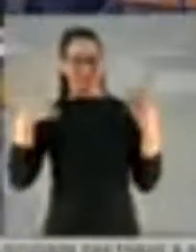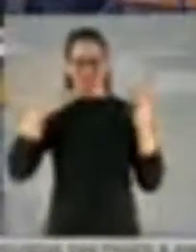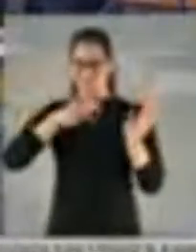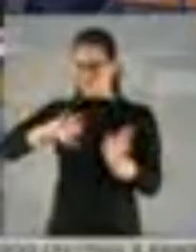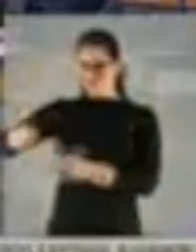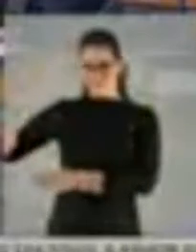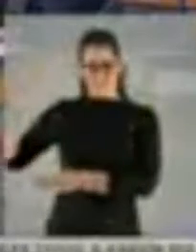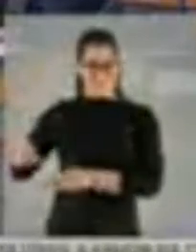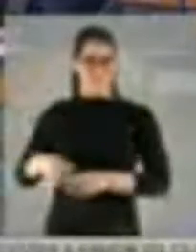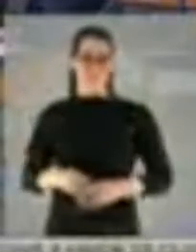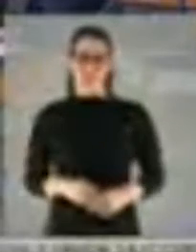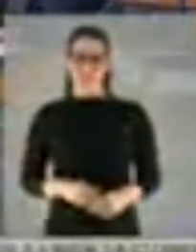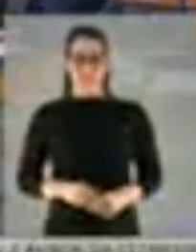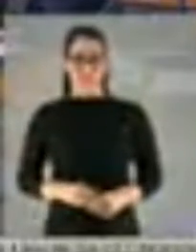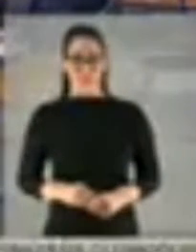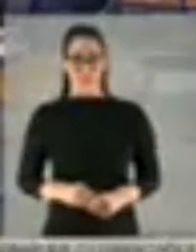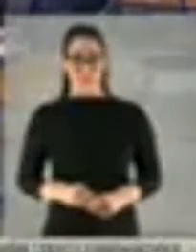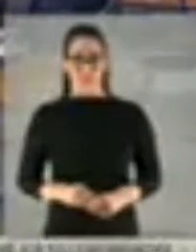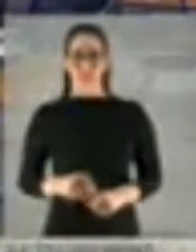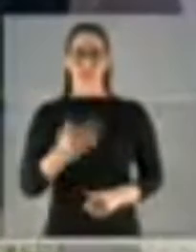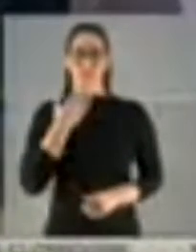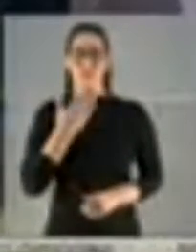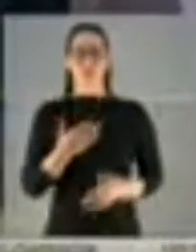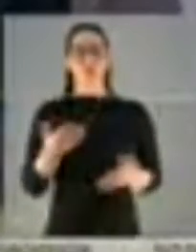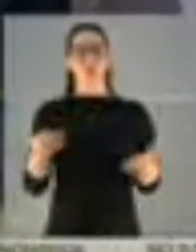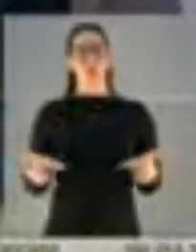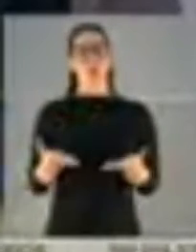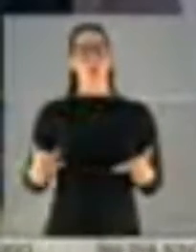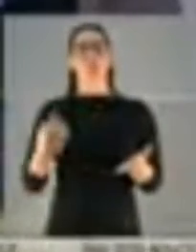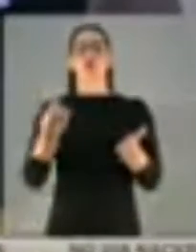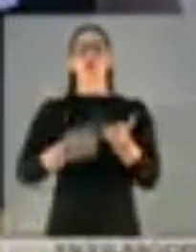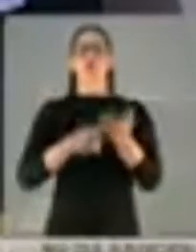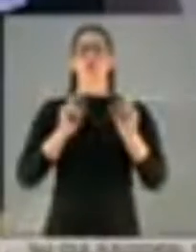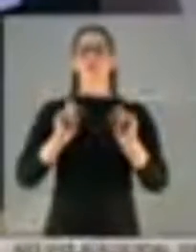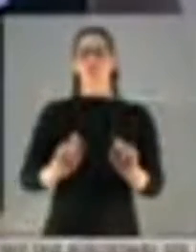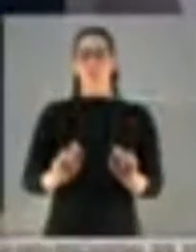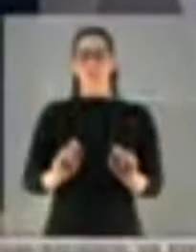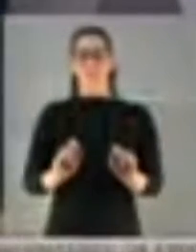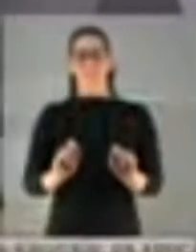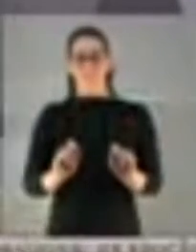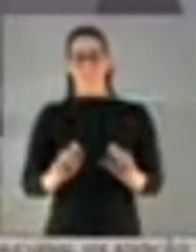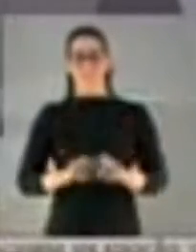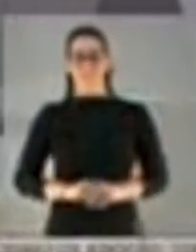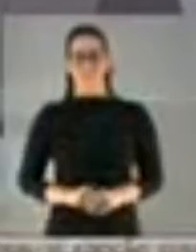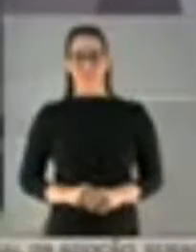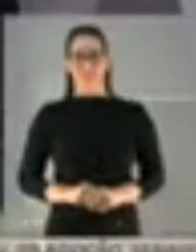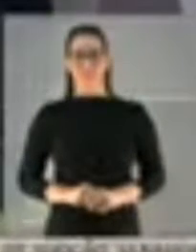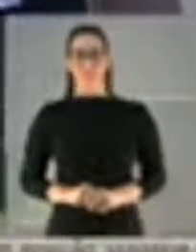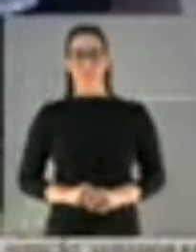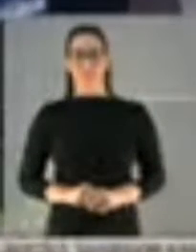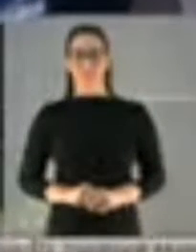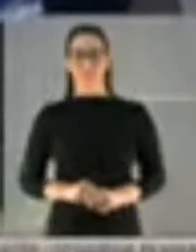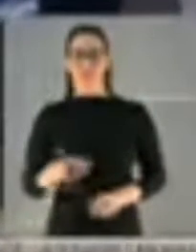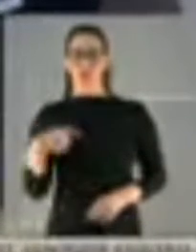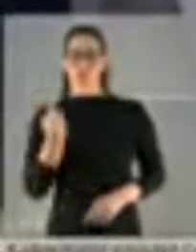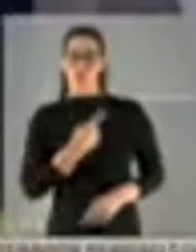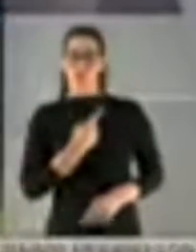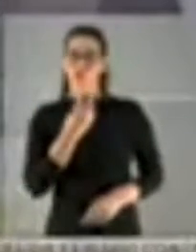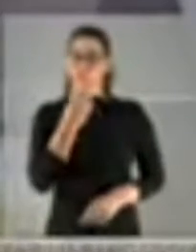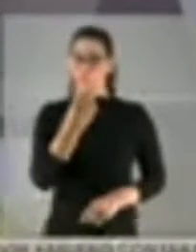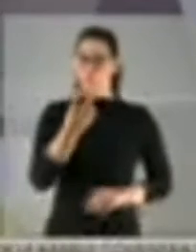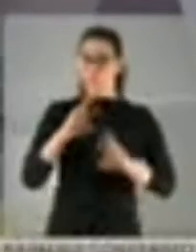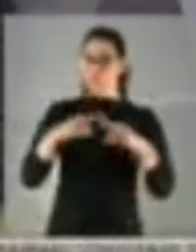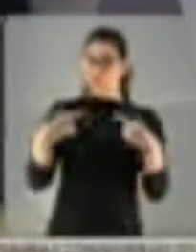Então, veja bem, por favor, então o que nós acertamos, e Vossa Excelência estava participando aqui, nós teremos 2